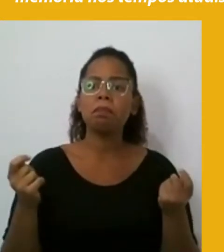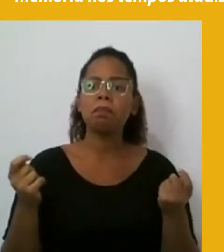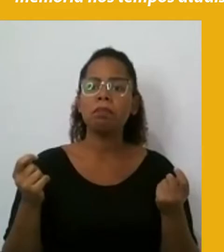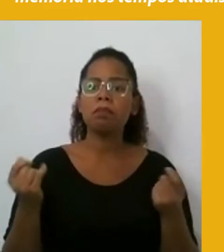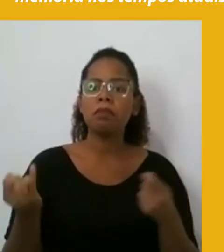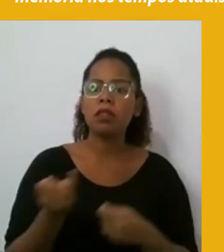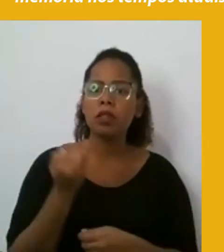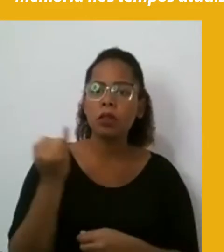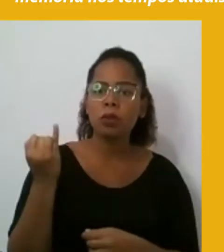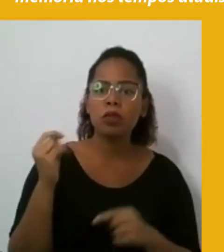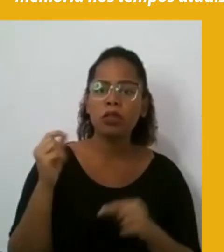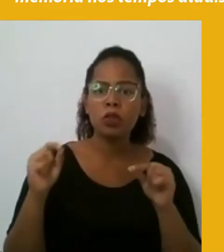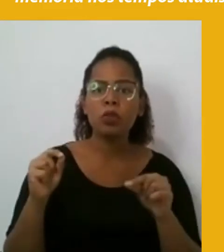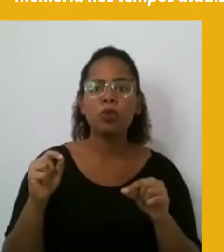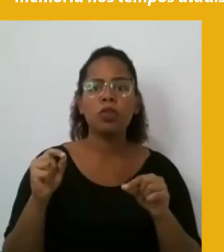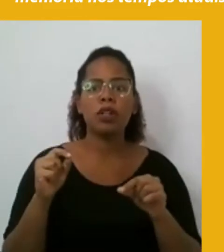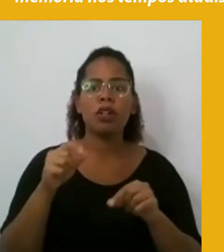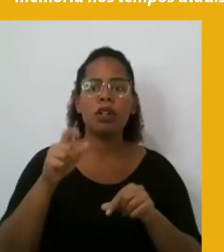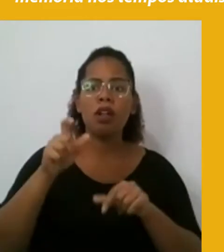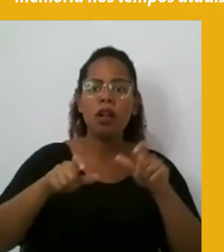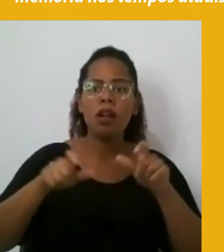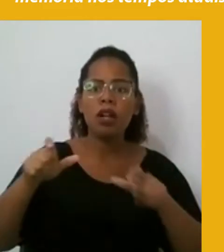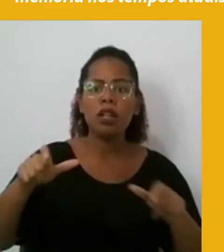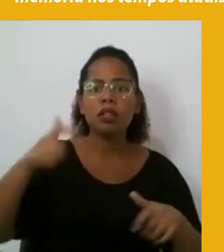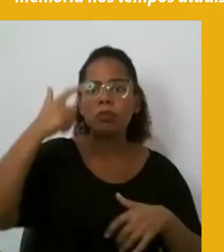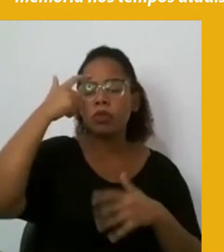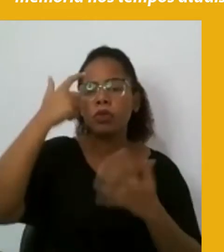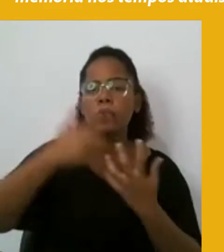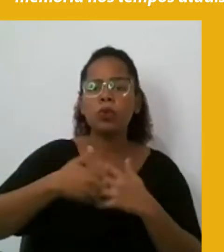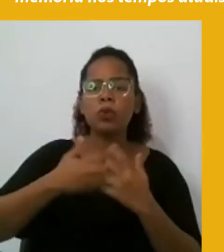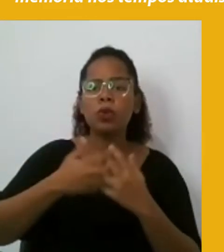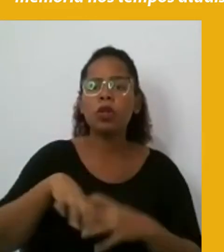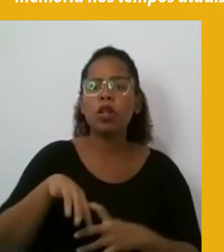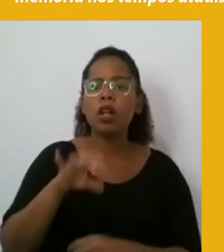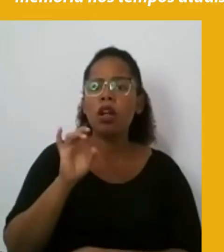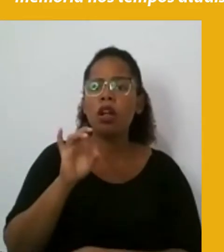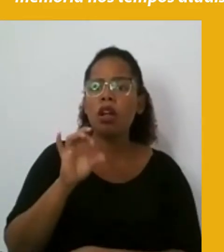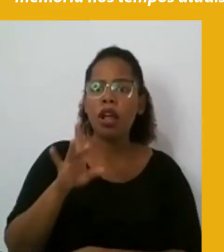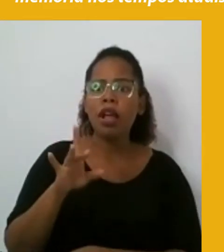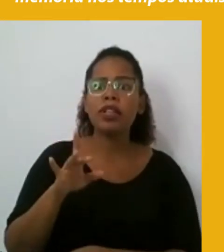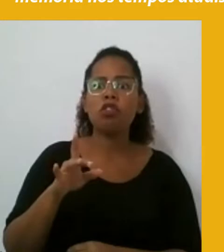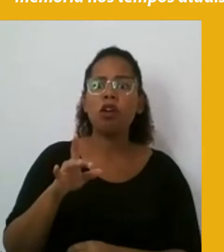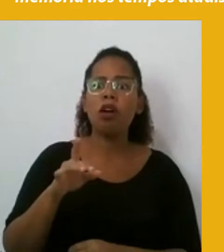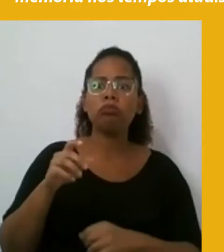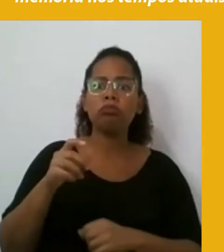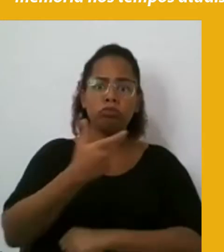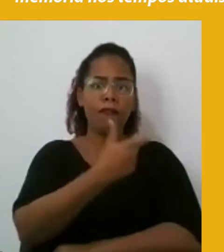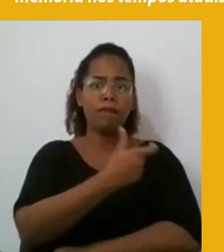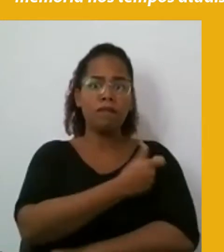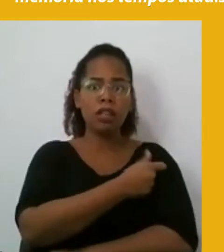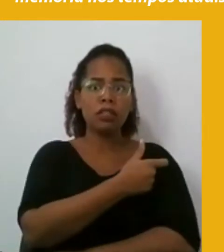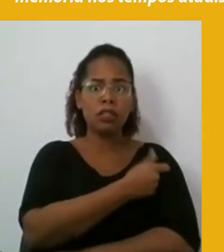gente, bastava aumentar a capacidade de uma Fiocruz, de um Butantan, bastava, ao invés de cortar o dinheiro das